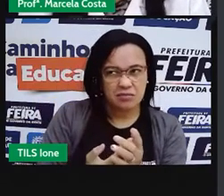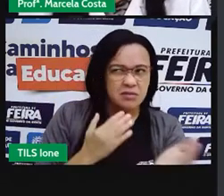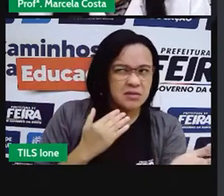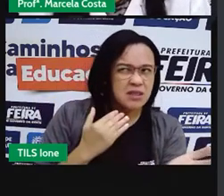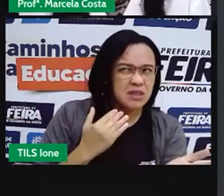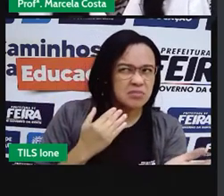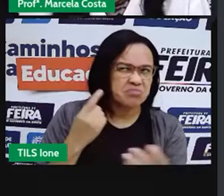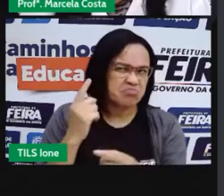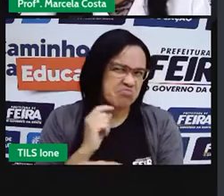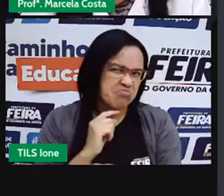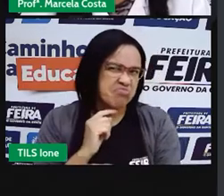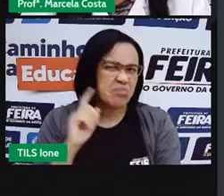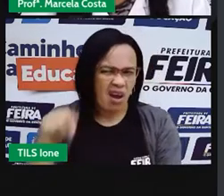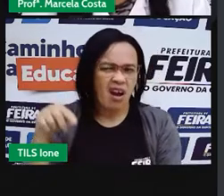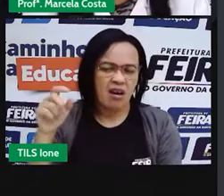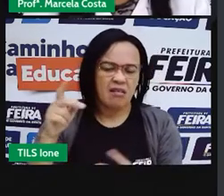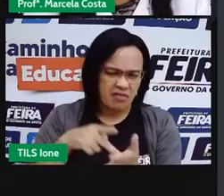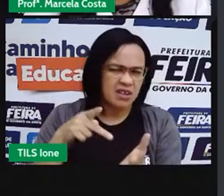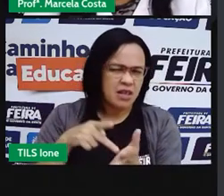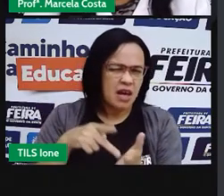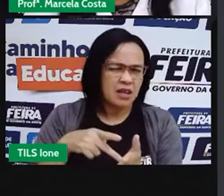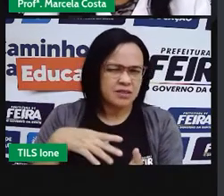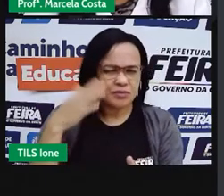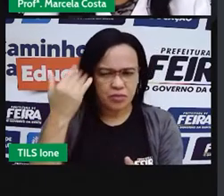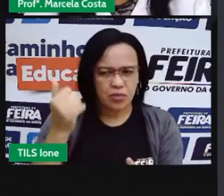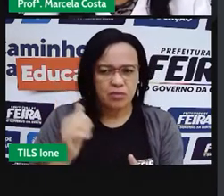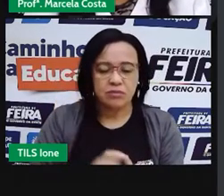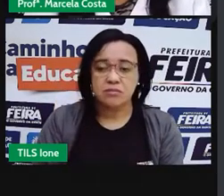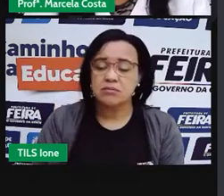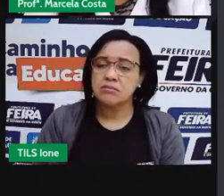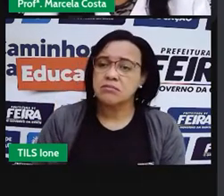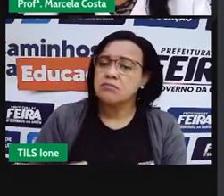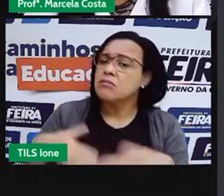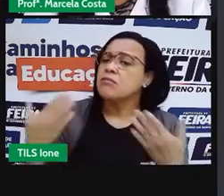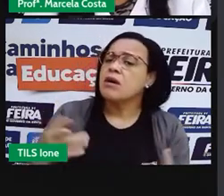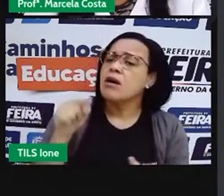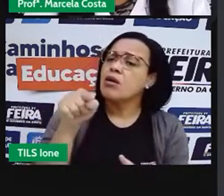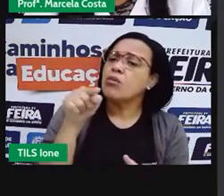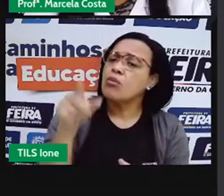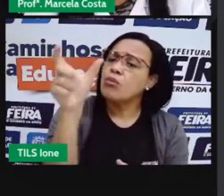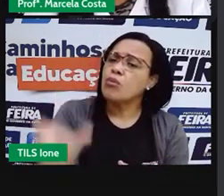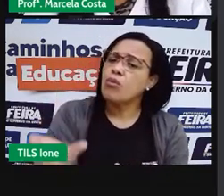Mas, pai, como você sabe que ela é só com pum?